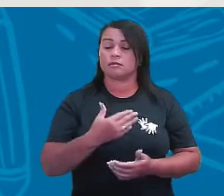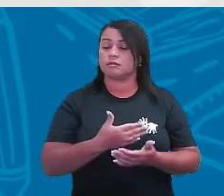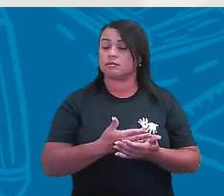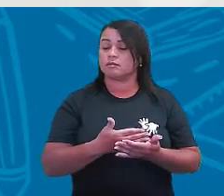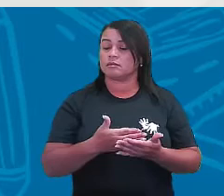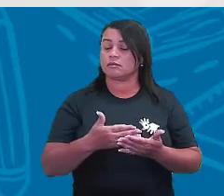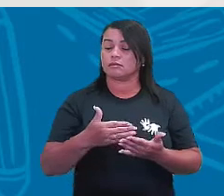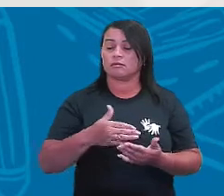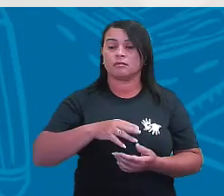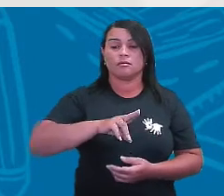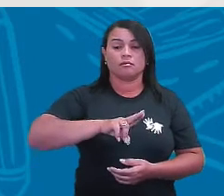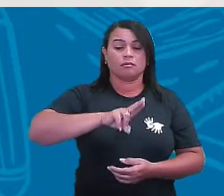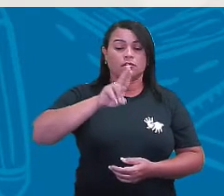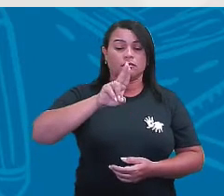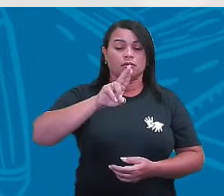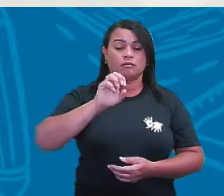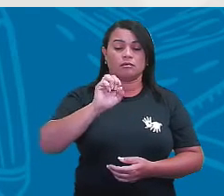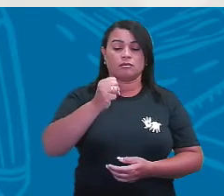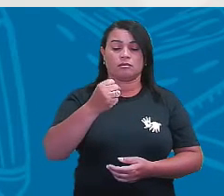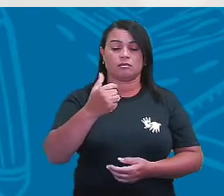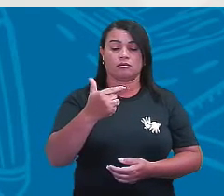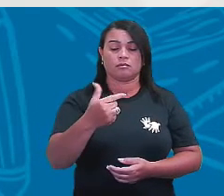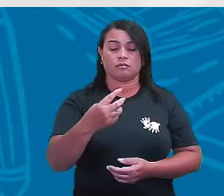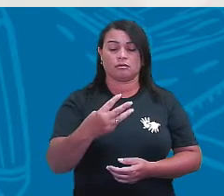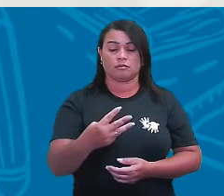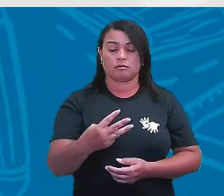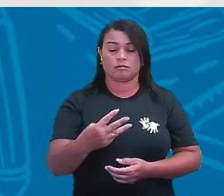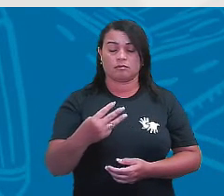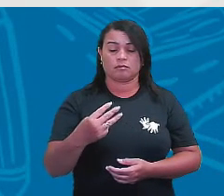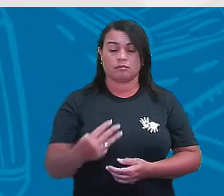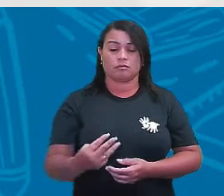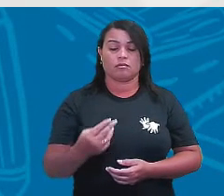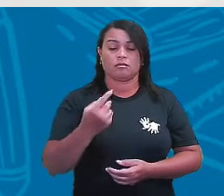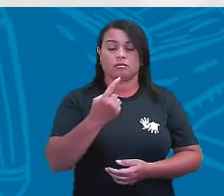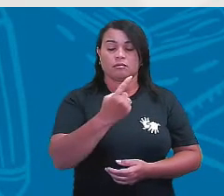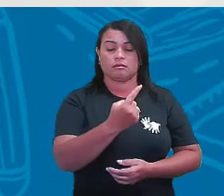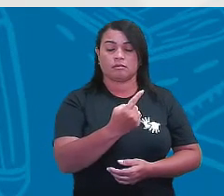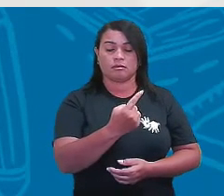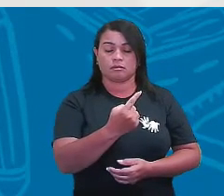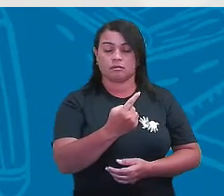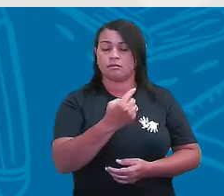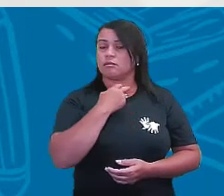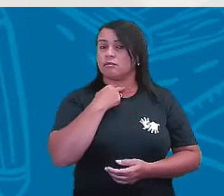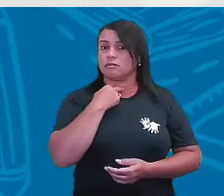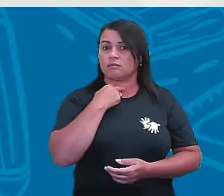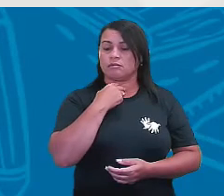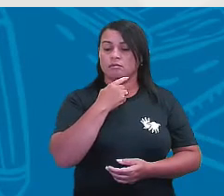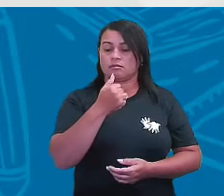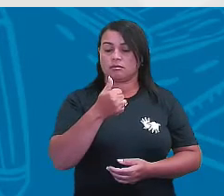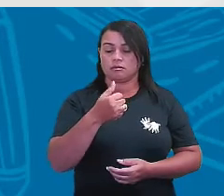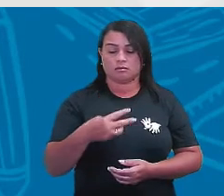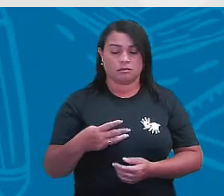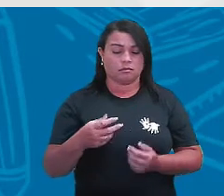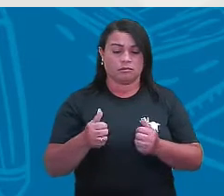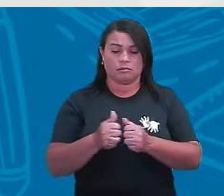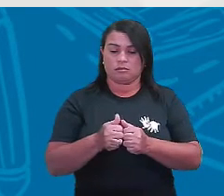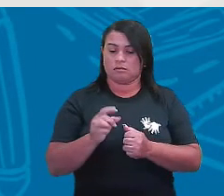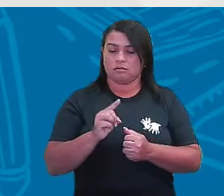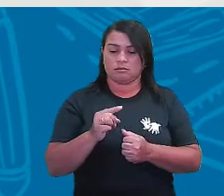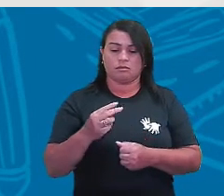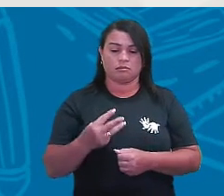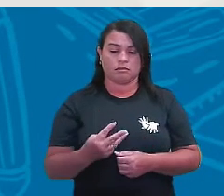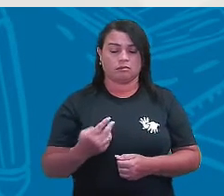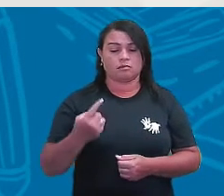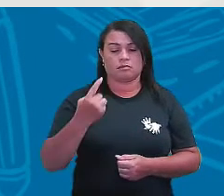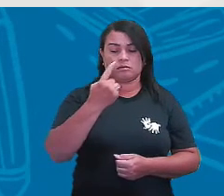unidade. Somo 8 mais 2 mais 3, que vai dar 13. Não posso colocar o 13 todinho embaixo, então subo